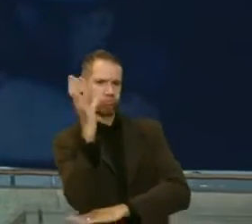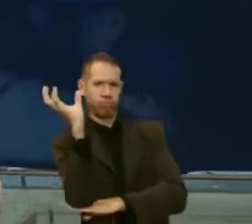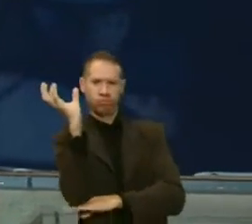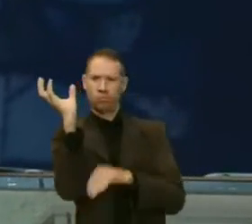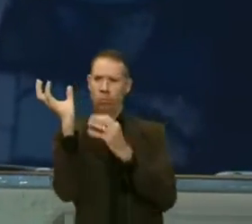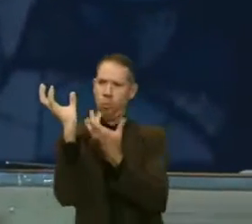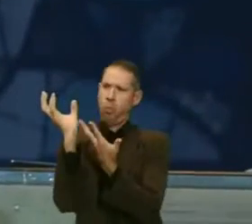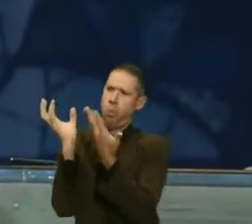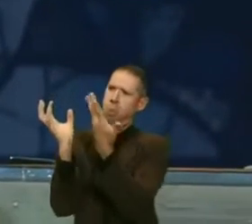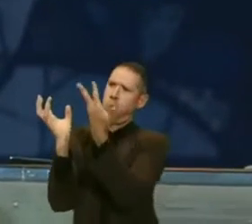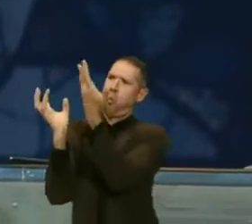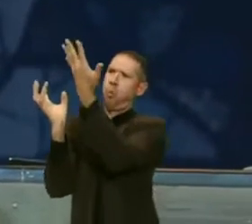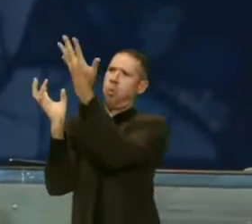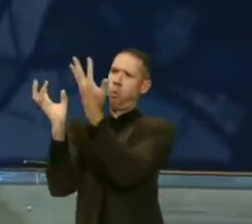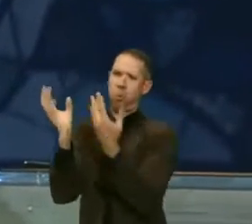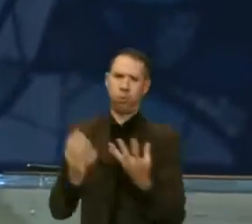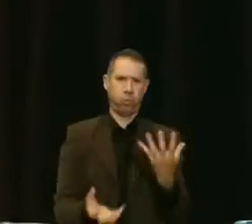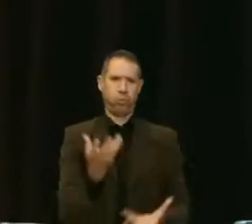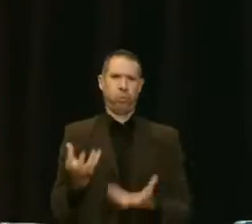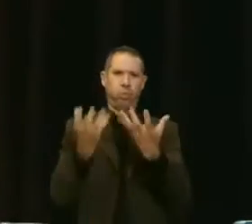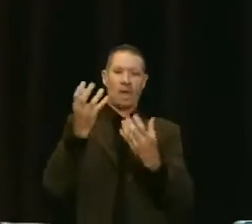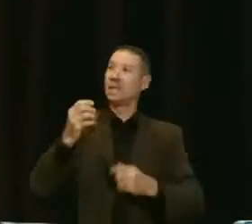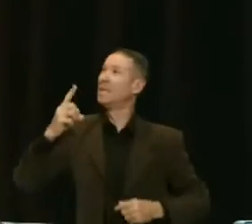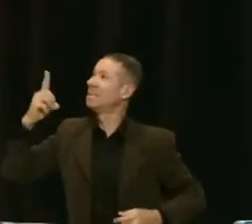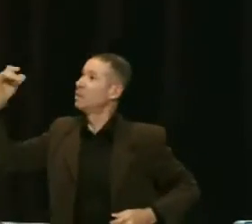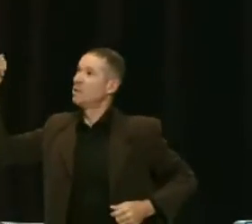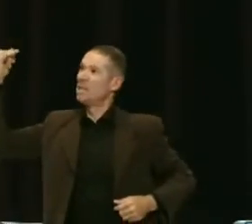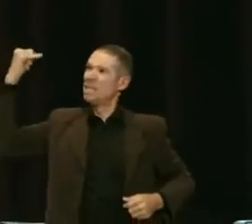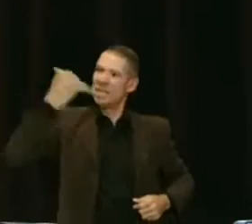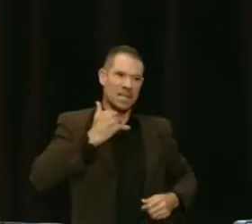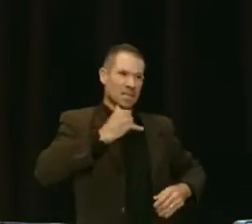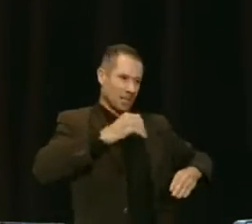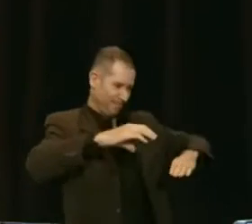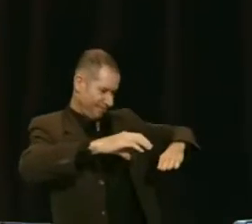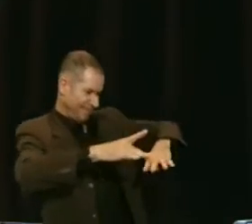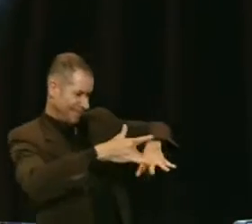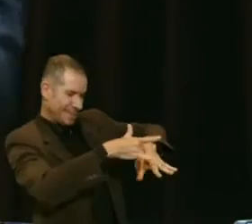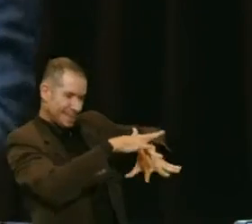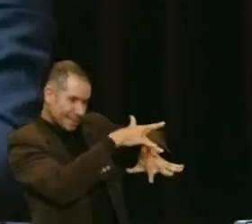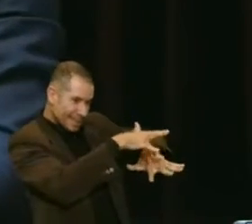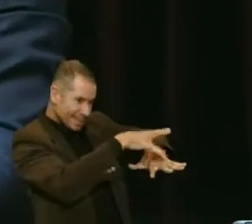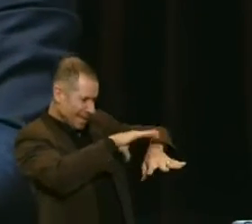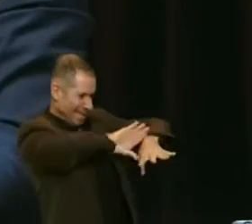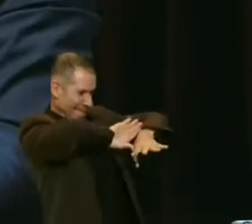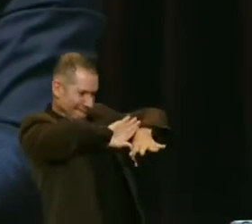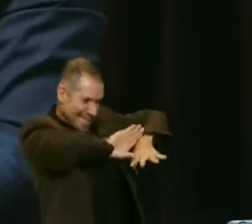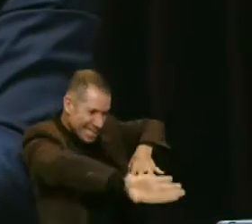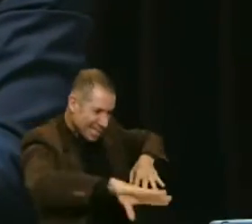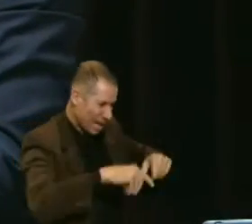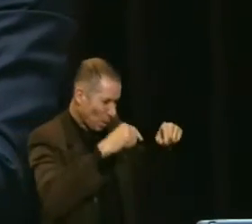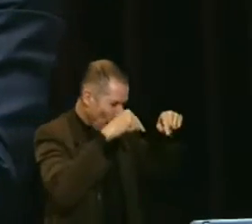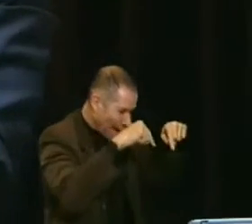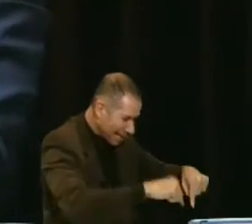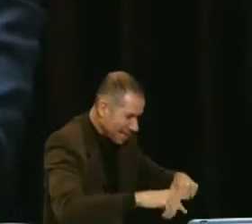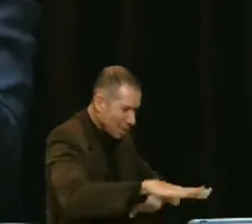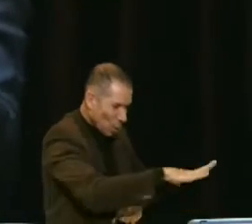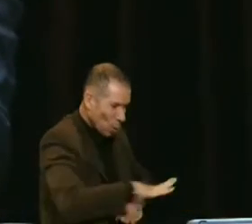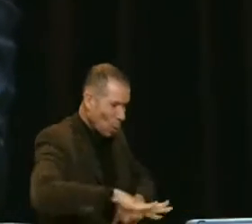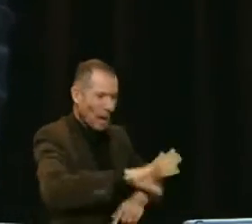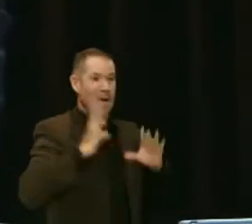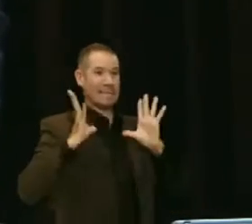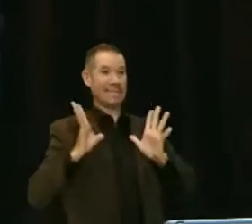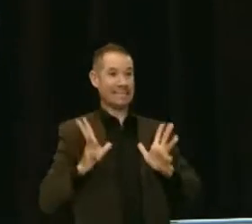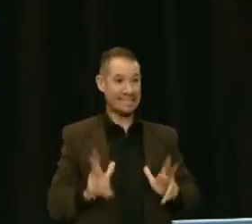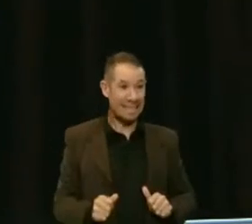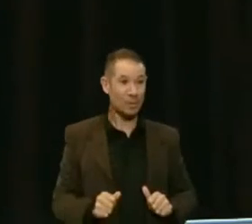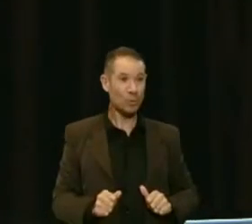de Deus: retira as sandálias dos teus pés, porque o lugar onde estás é terra santa. Hoje eu queria entrar